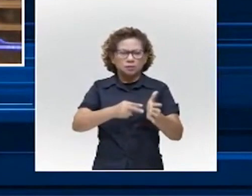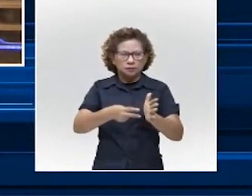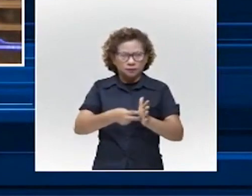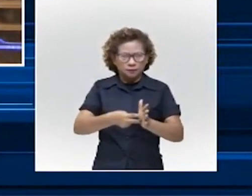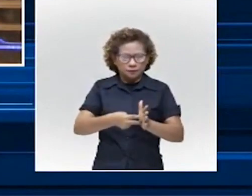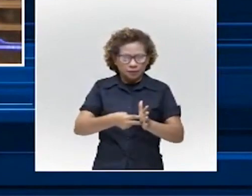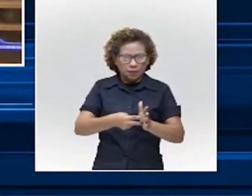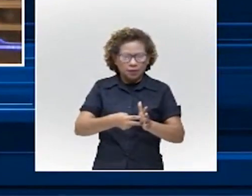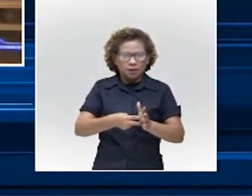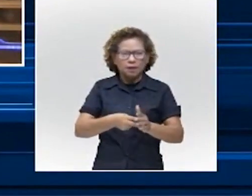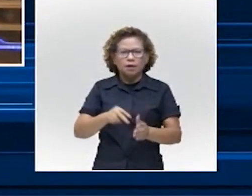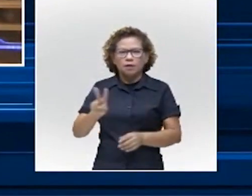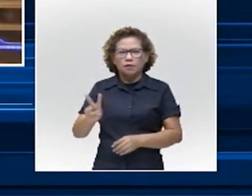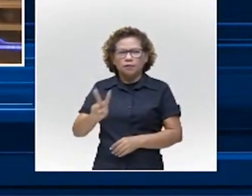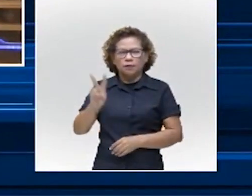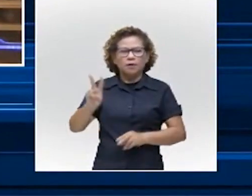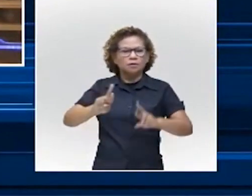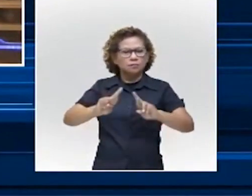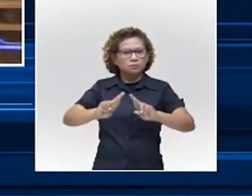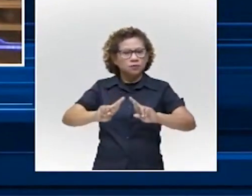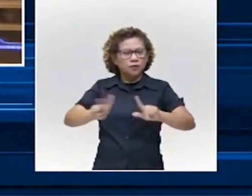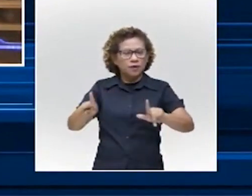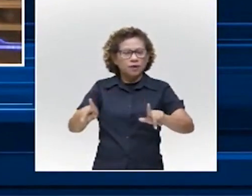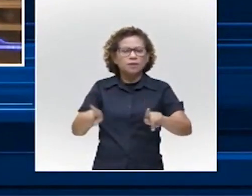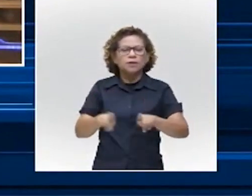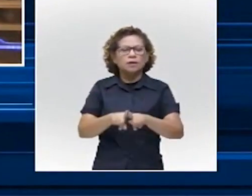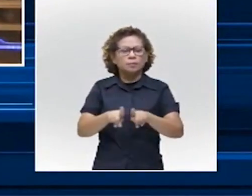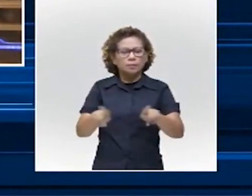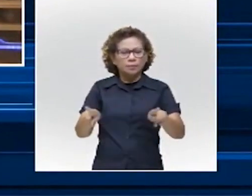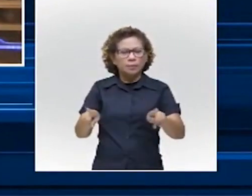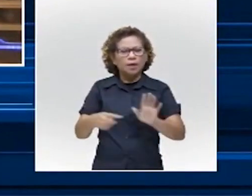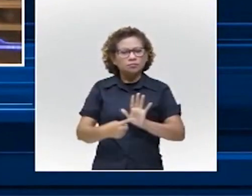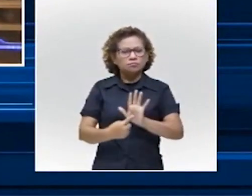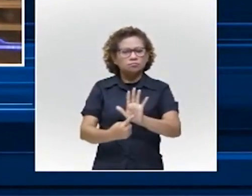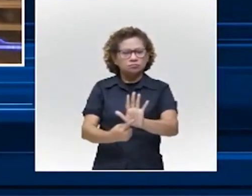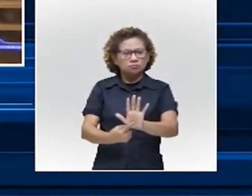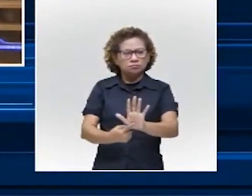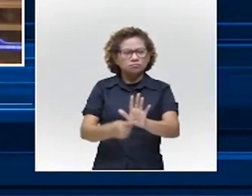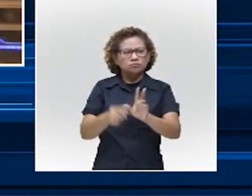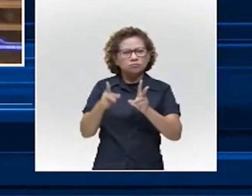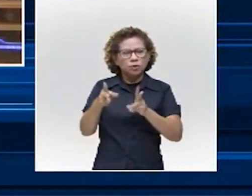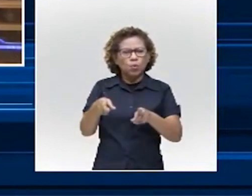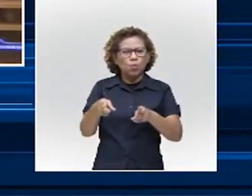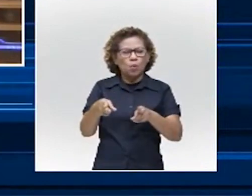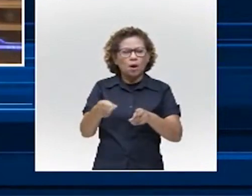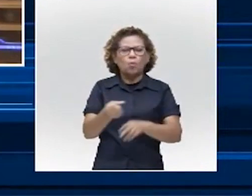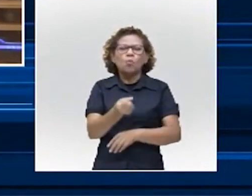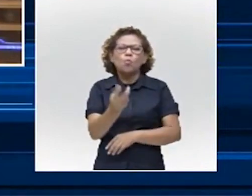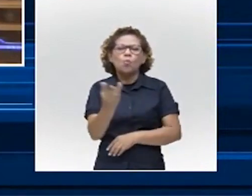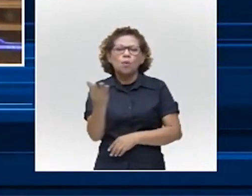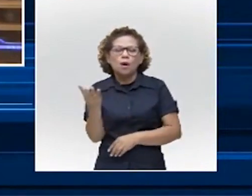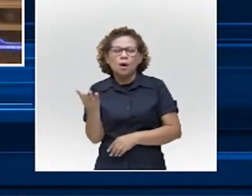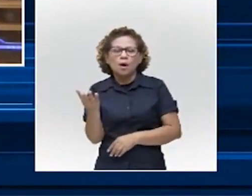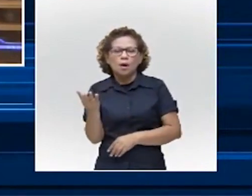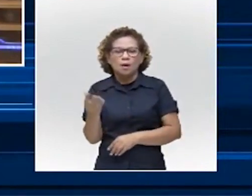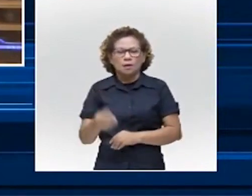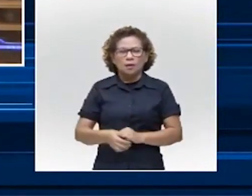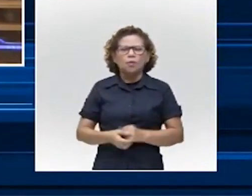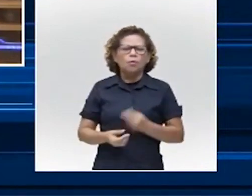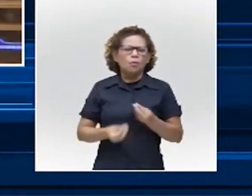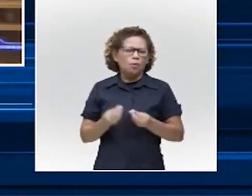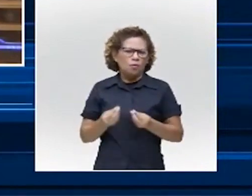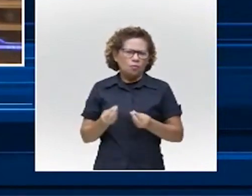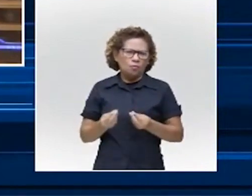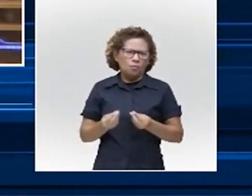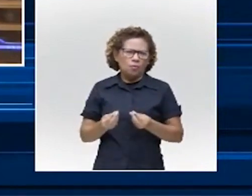são diferentes, vocês observaram, porém, elas representam a mesma quantidade. Como que isso vai funcionar? A gente vai analisar um